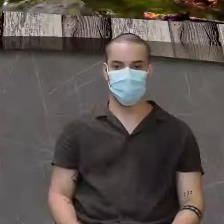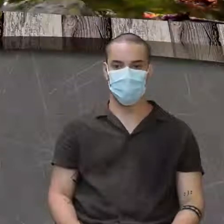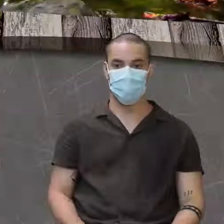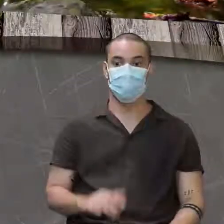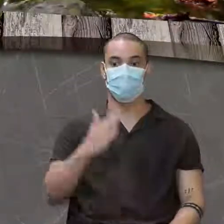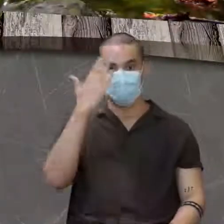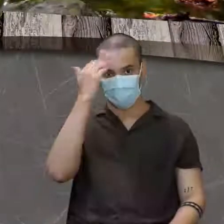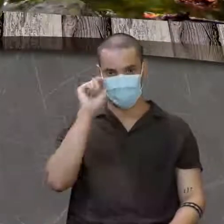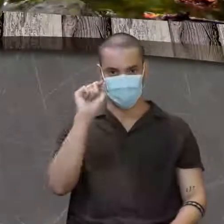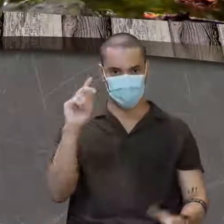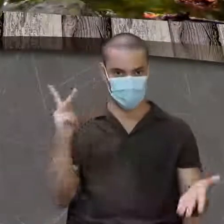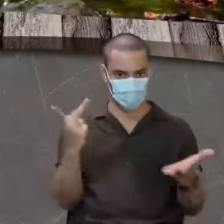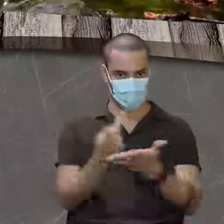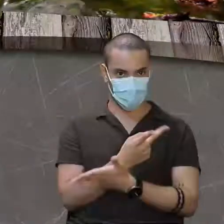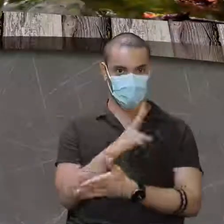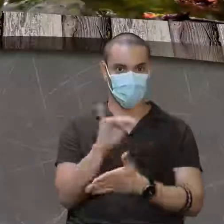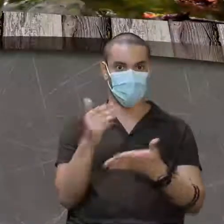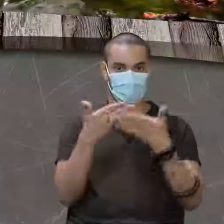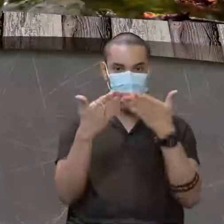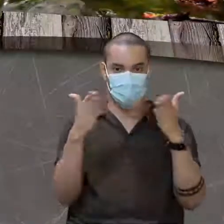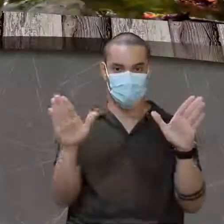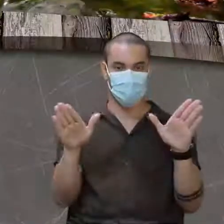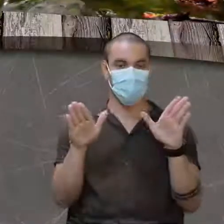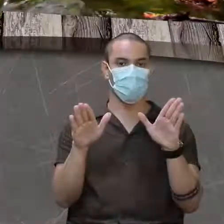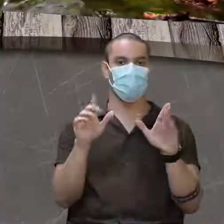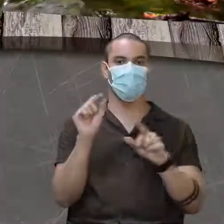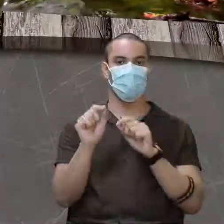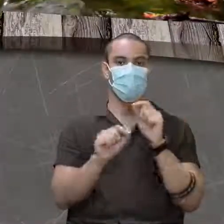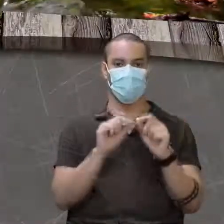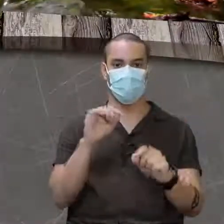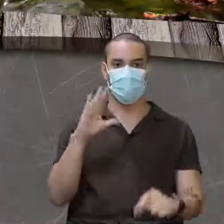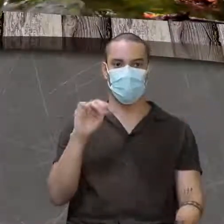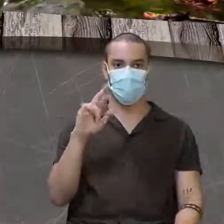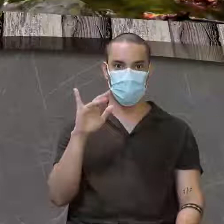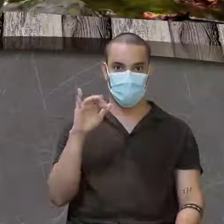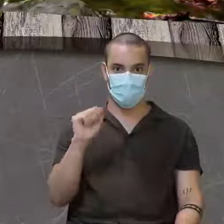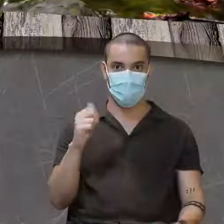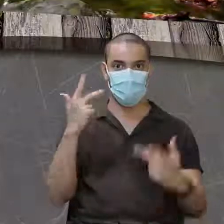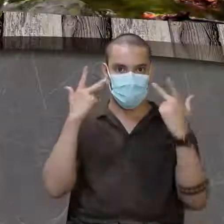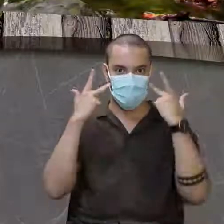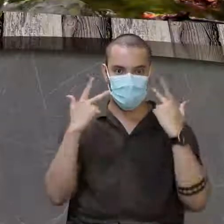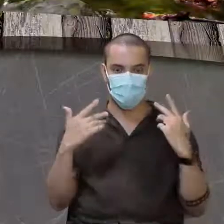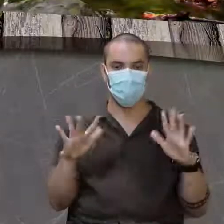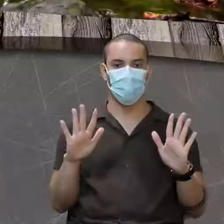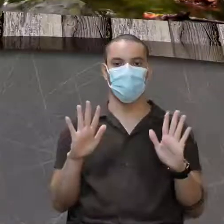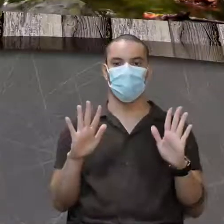Sabe o que vai acontecer? Ela vai abrir as clareiras, chamadas de clareira natural.